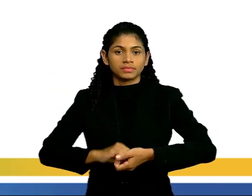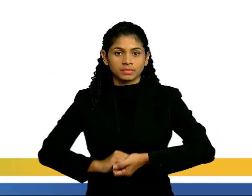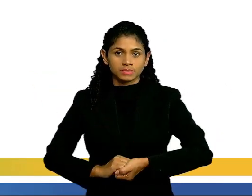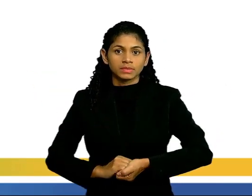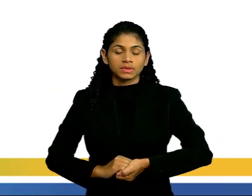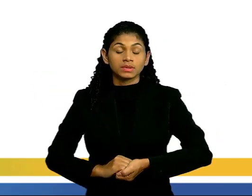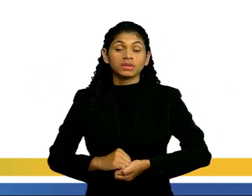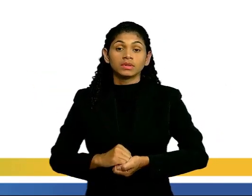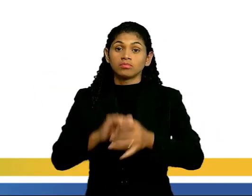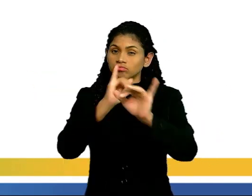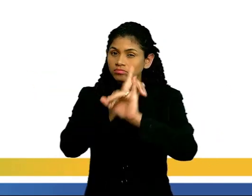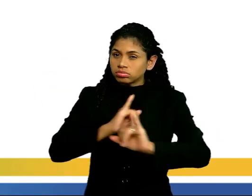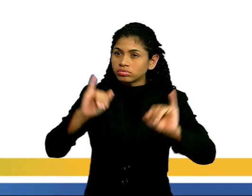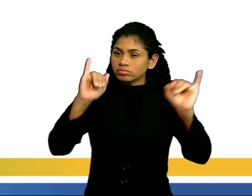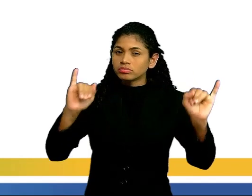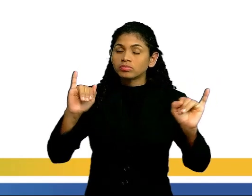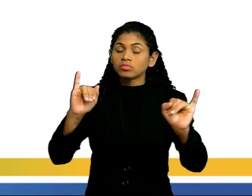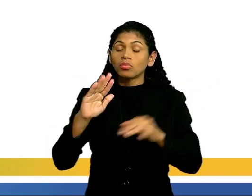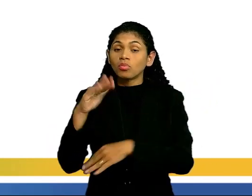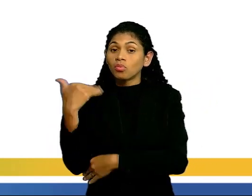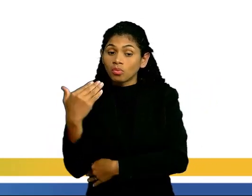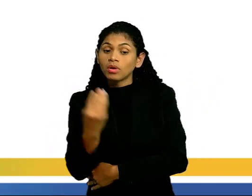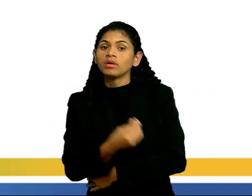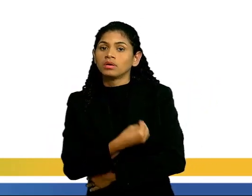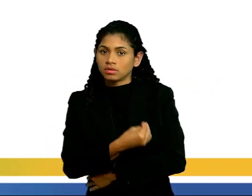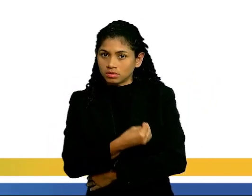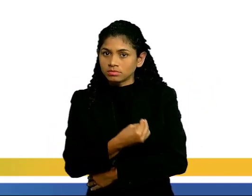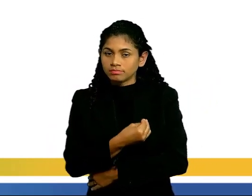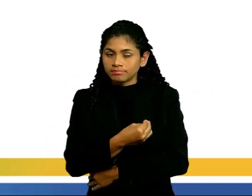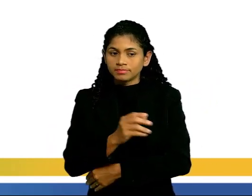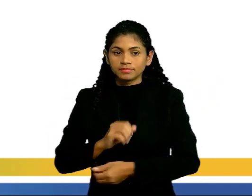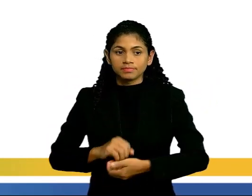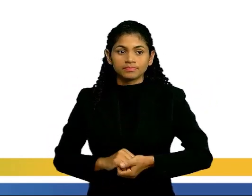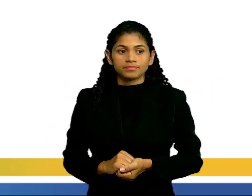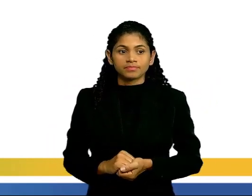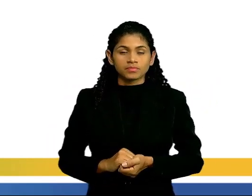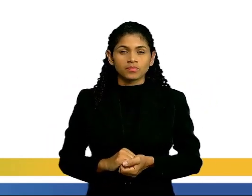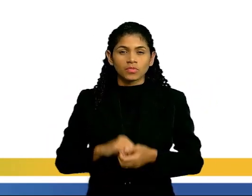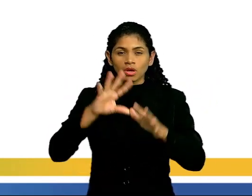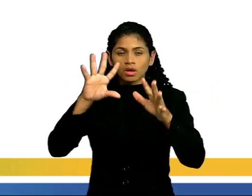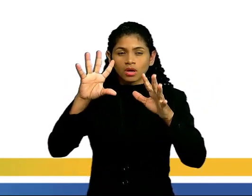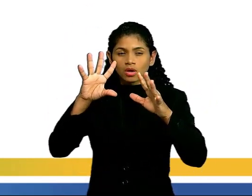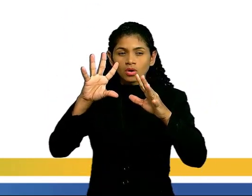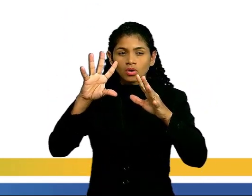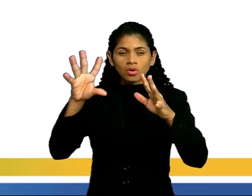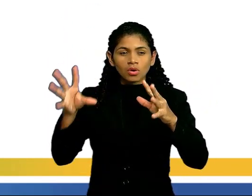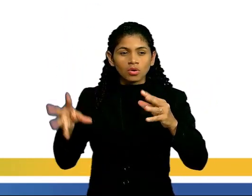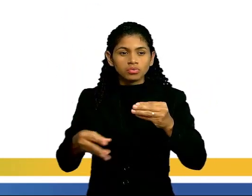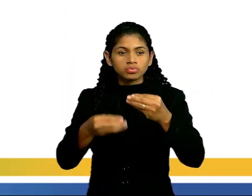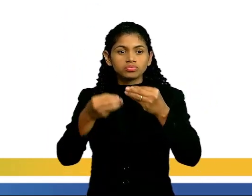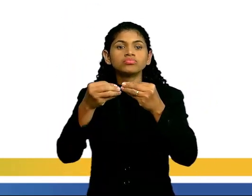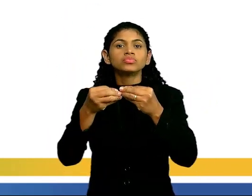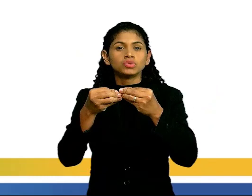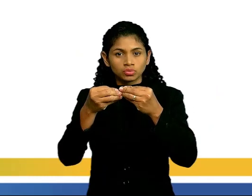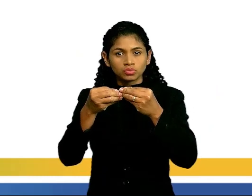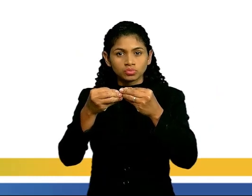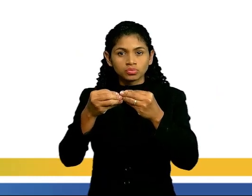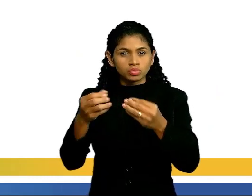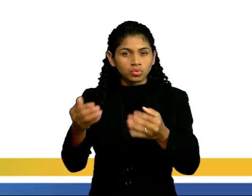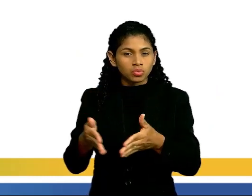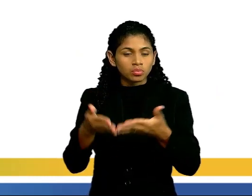foi publicada em vida, tá? Vamos lá, resumo de Quarto de Despejo. Por que essa obra é